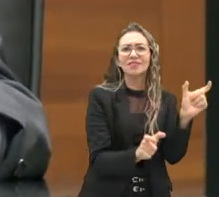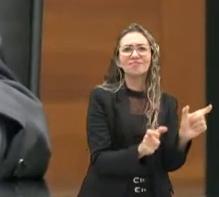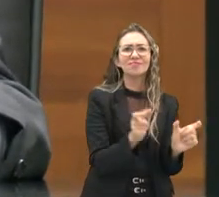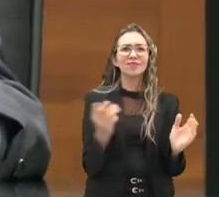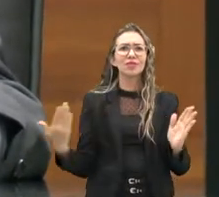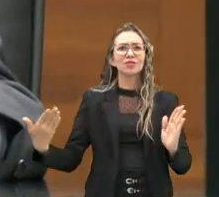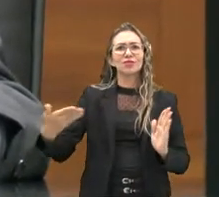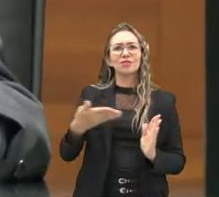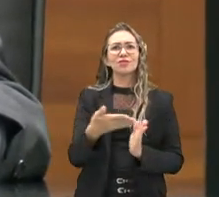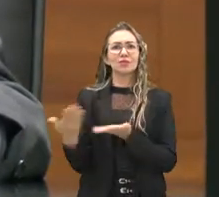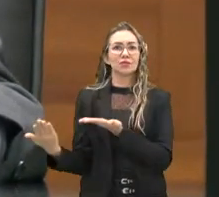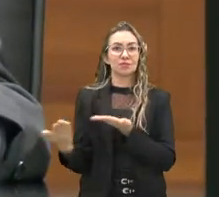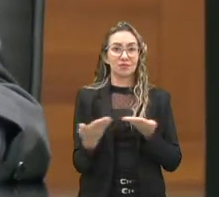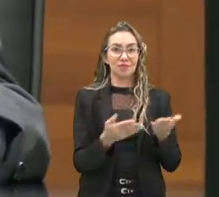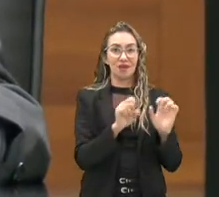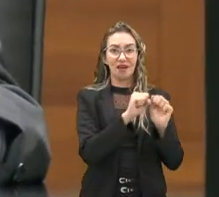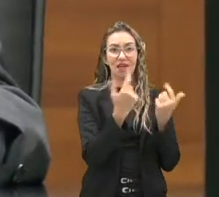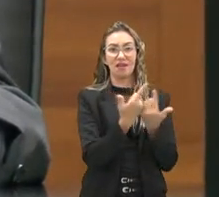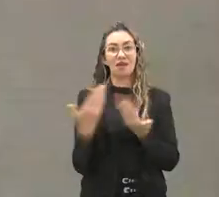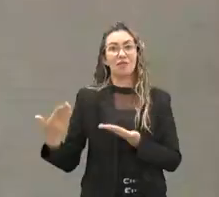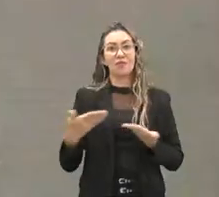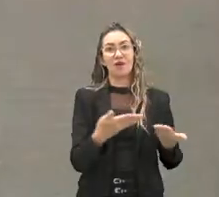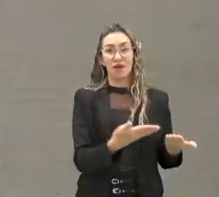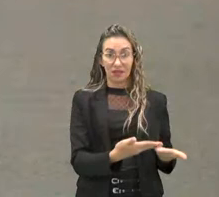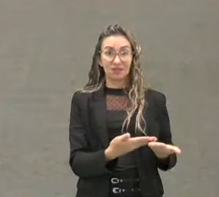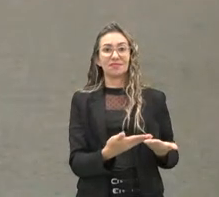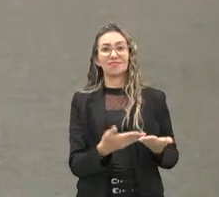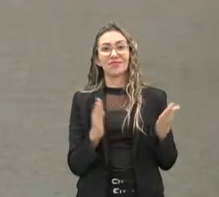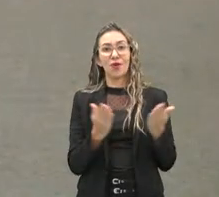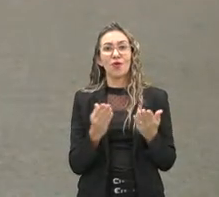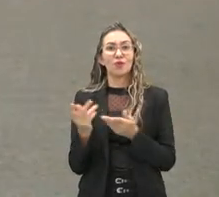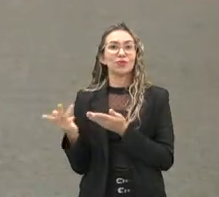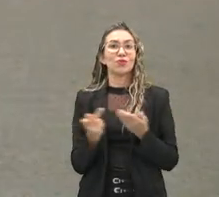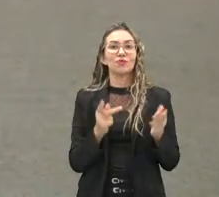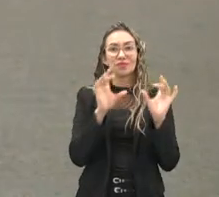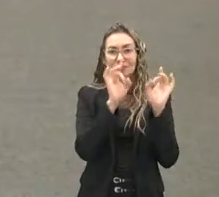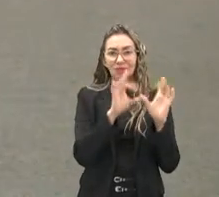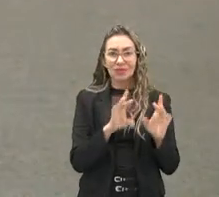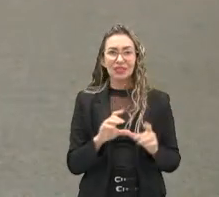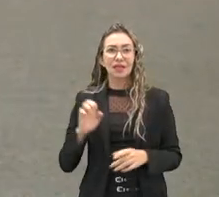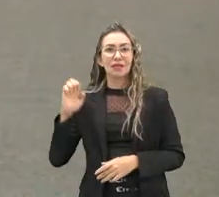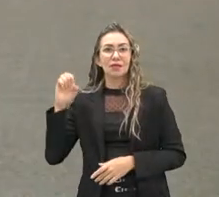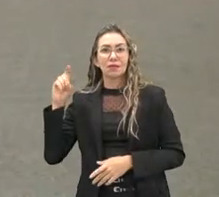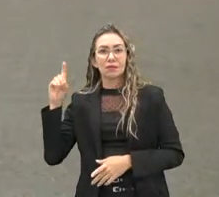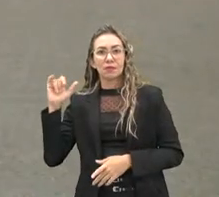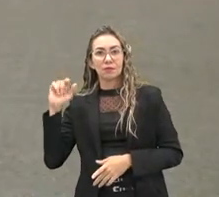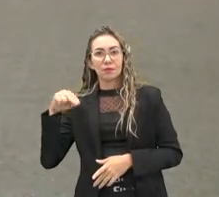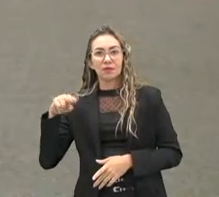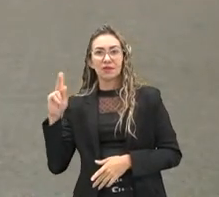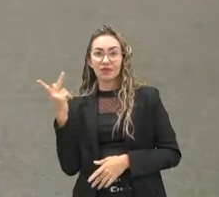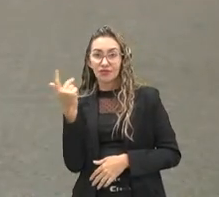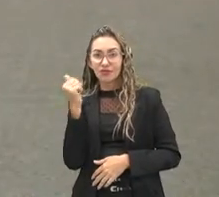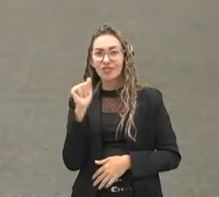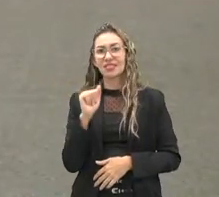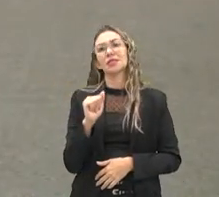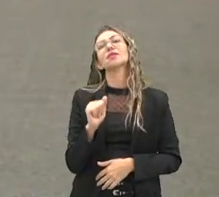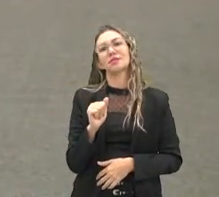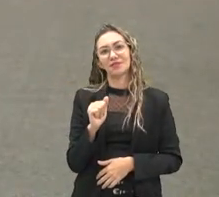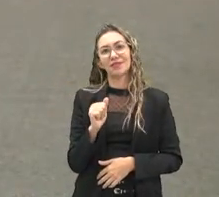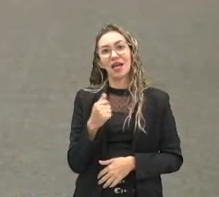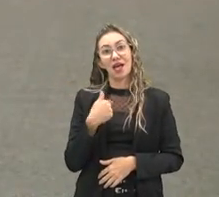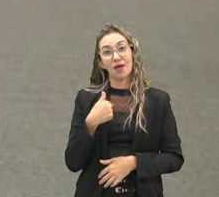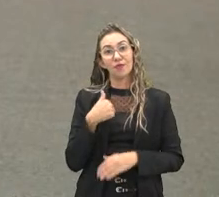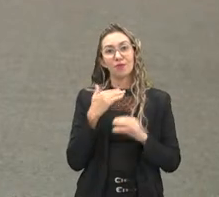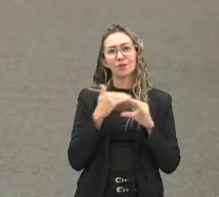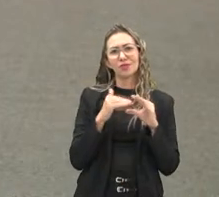meu convite pessoal, Catônio Garcia, a nossa amiga Aidinha, que eu fiz uma mensagem, foi